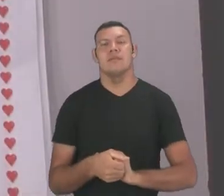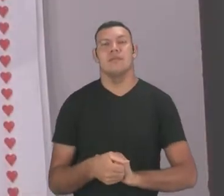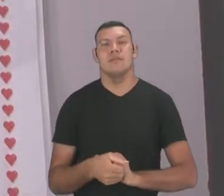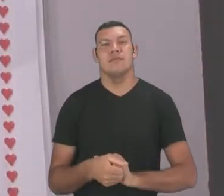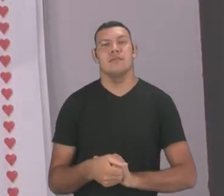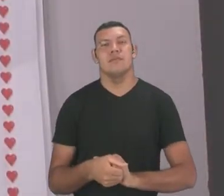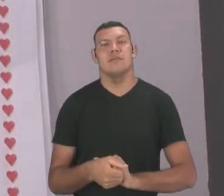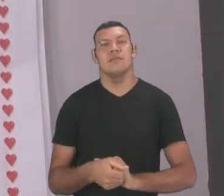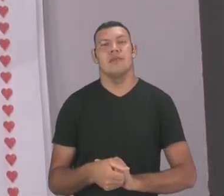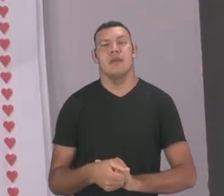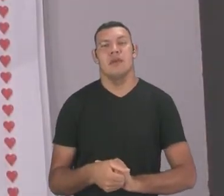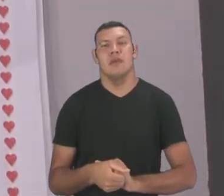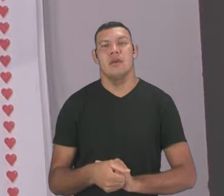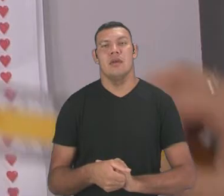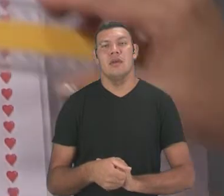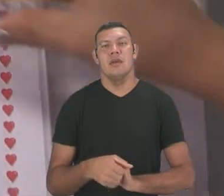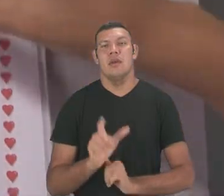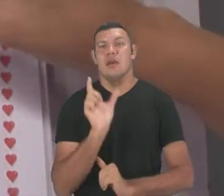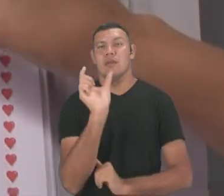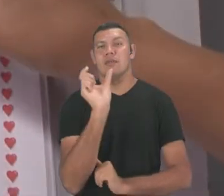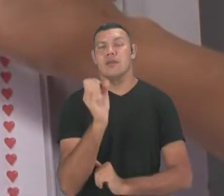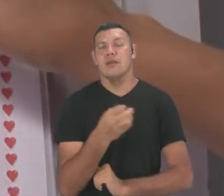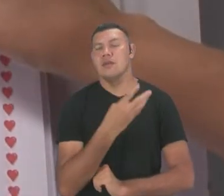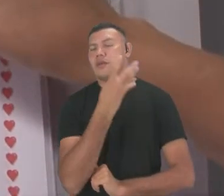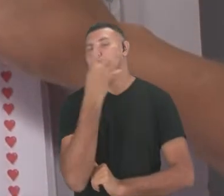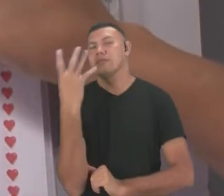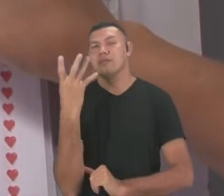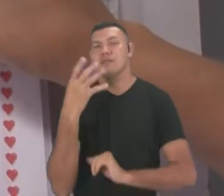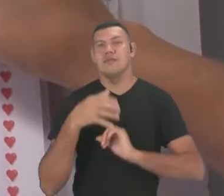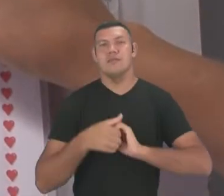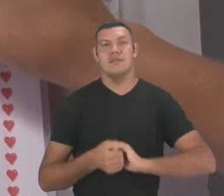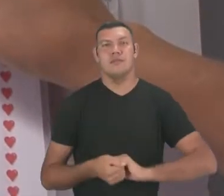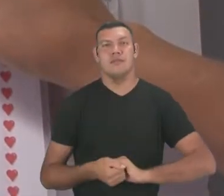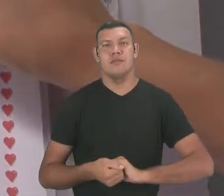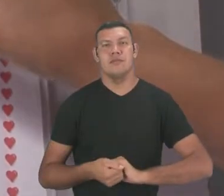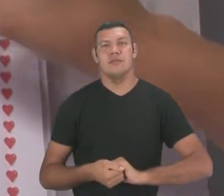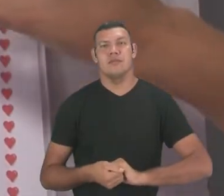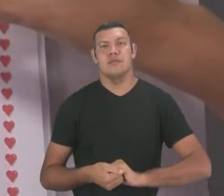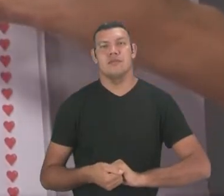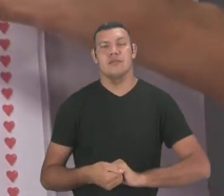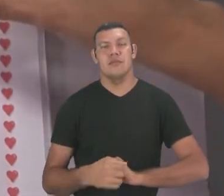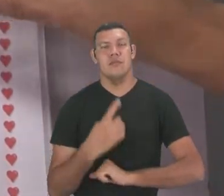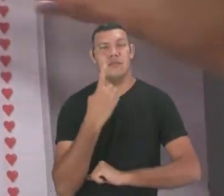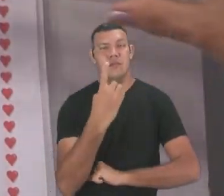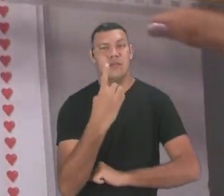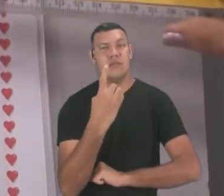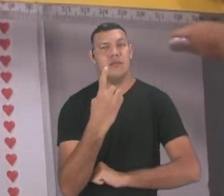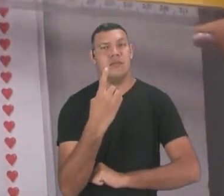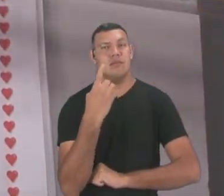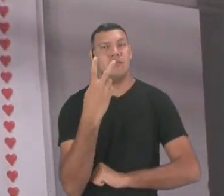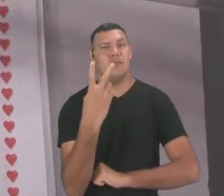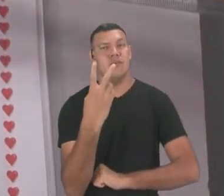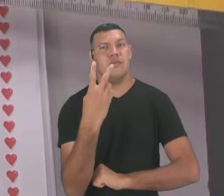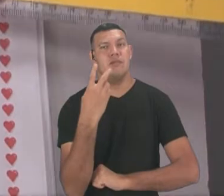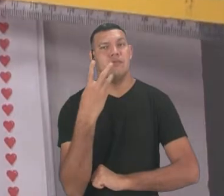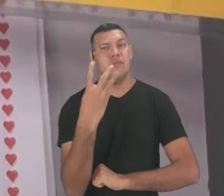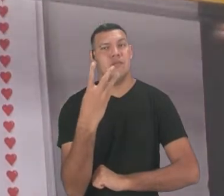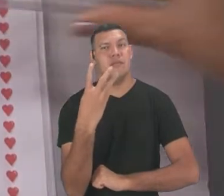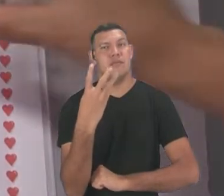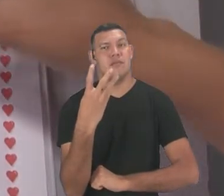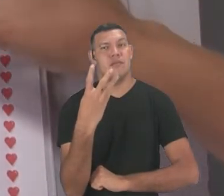desculpa letras não Quantas palavras nós temos neste verso temos uma